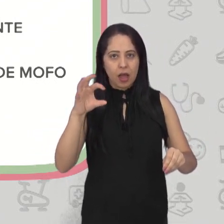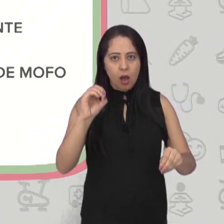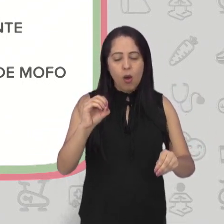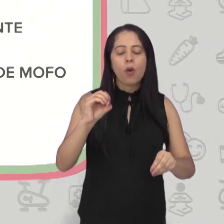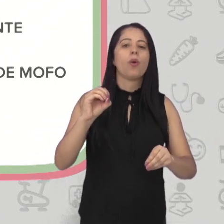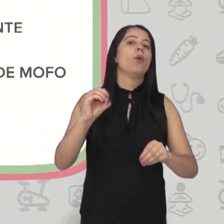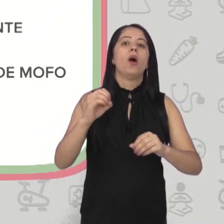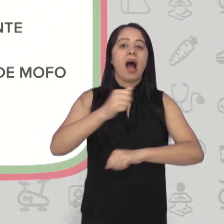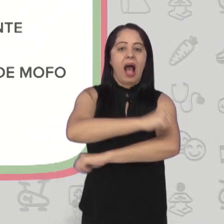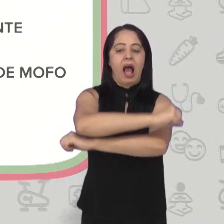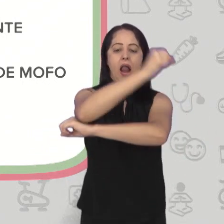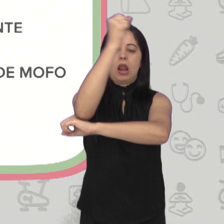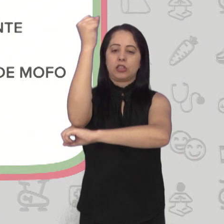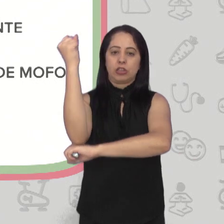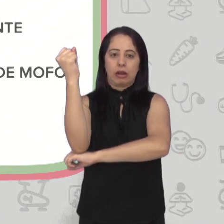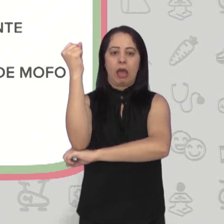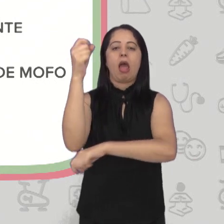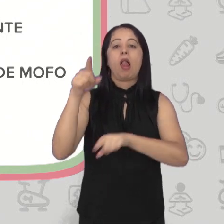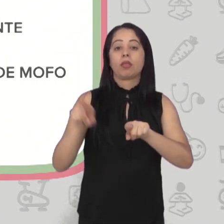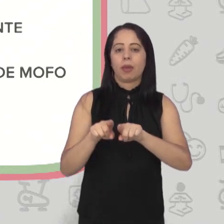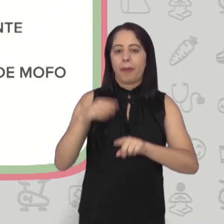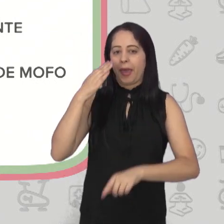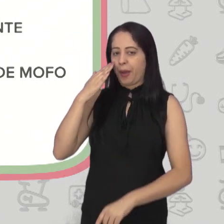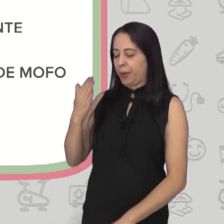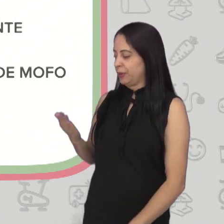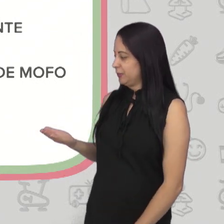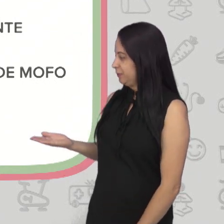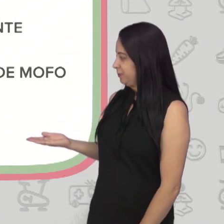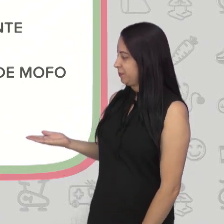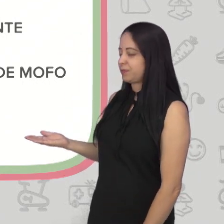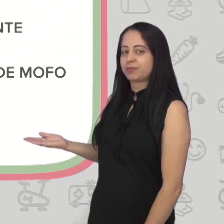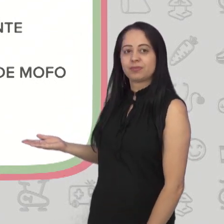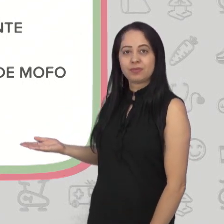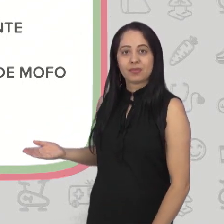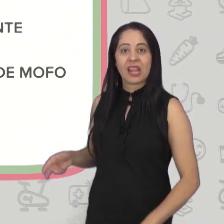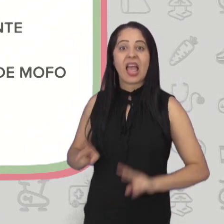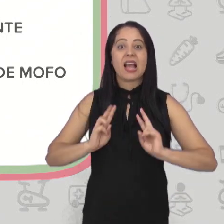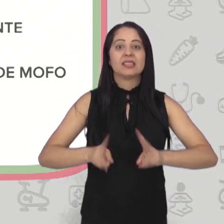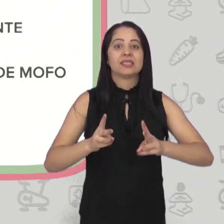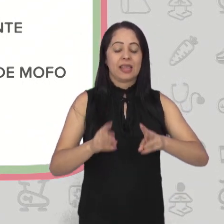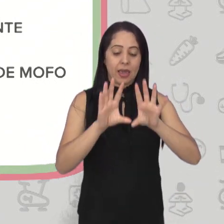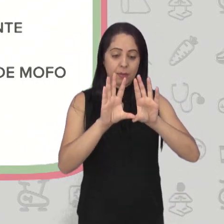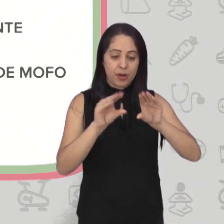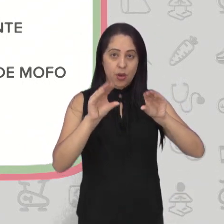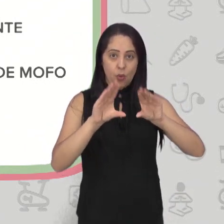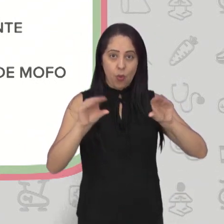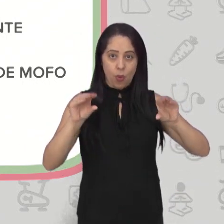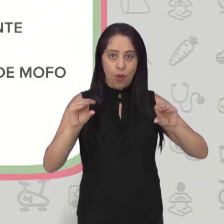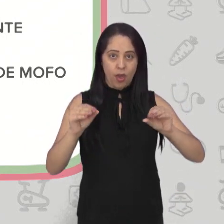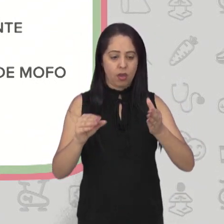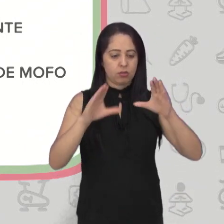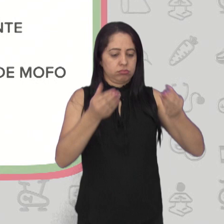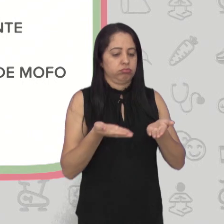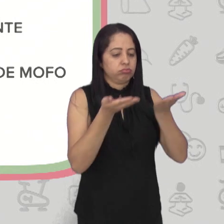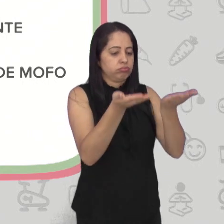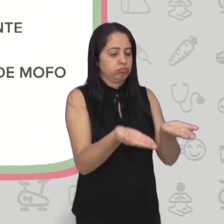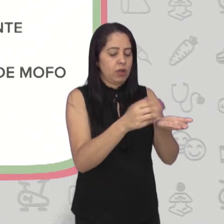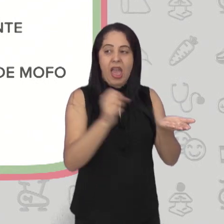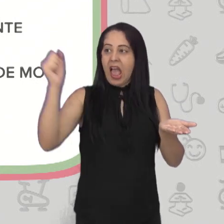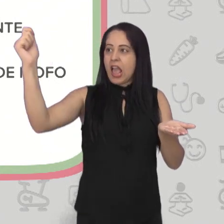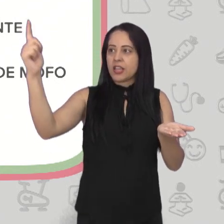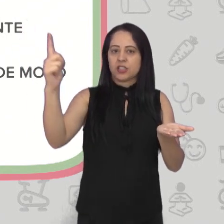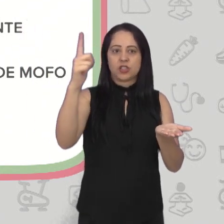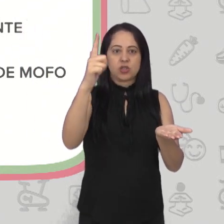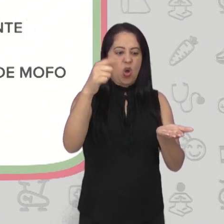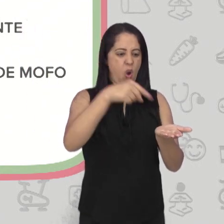algodão, não usar lã, que seria, deixar o quarto sempre com a janela aberta. Sempre com a janela aberta. Olha lá, encapar colchões e